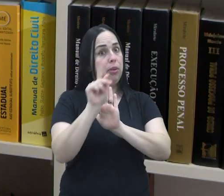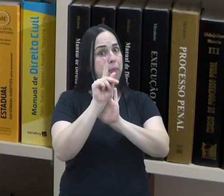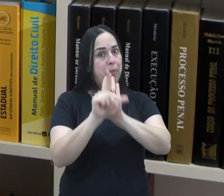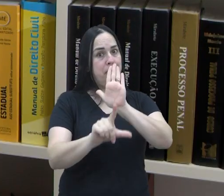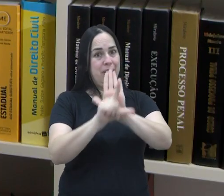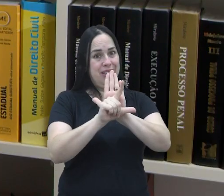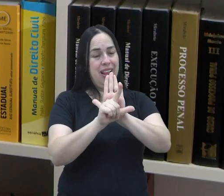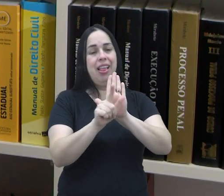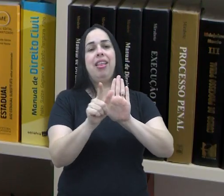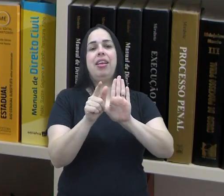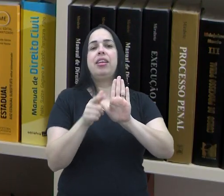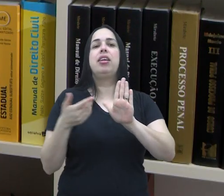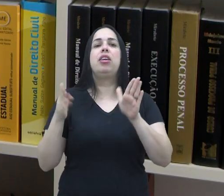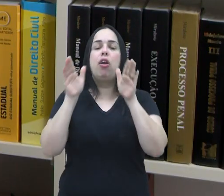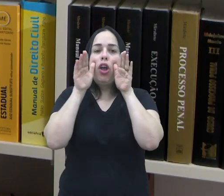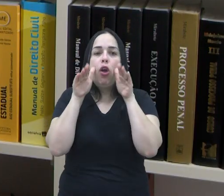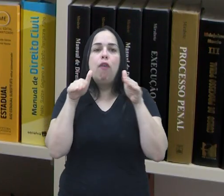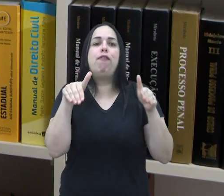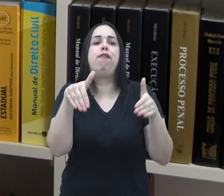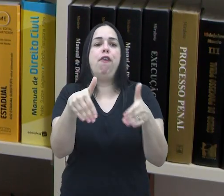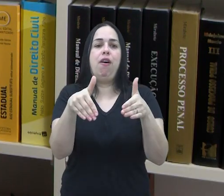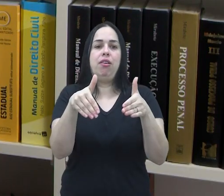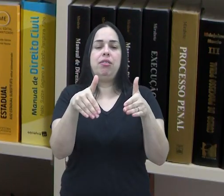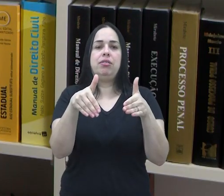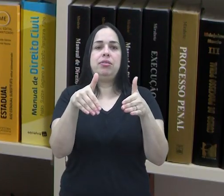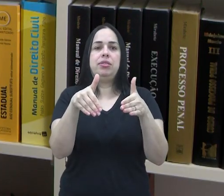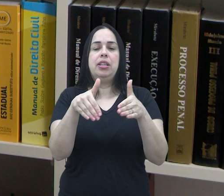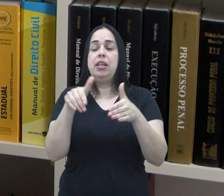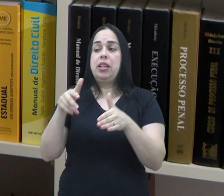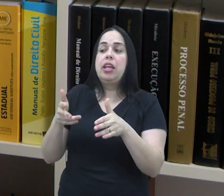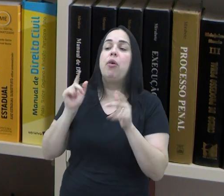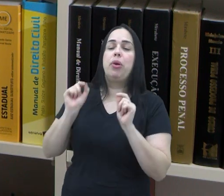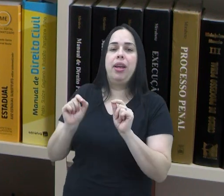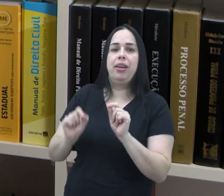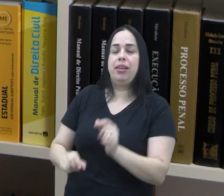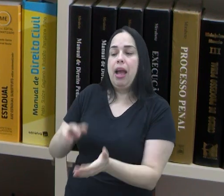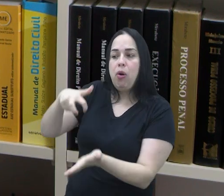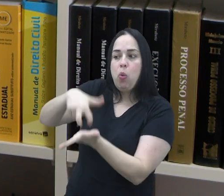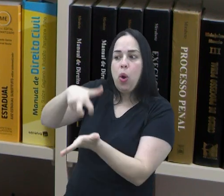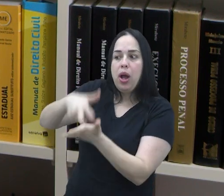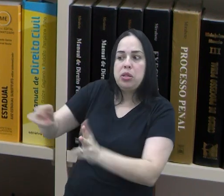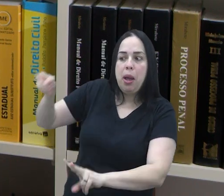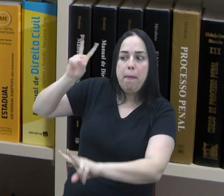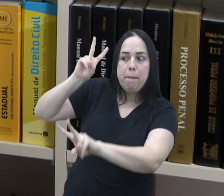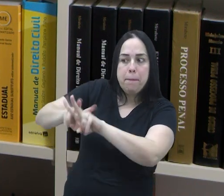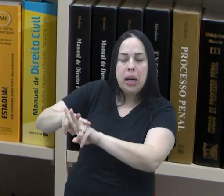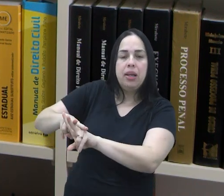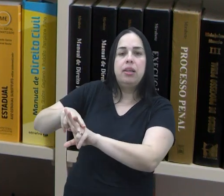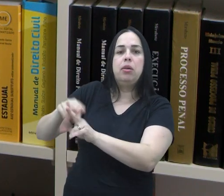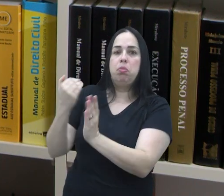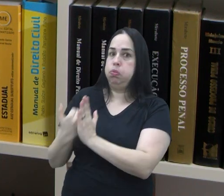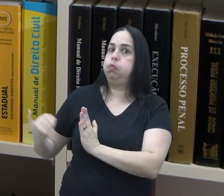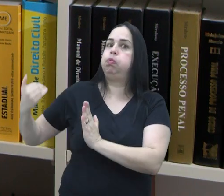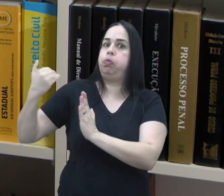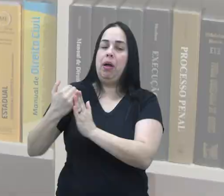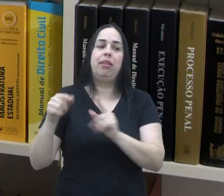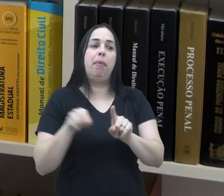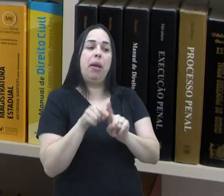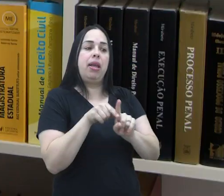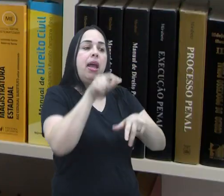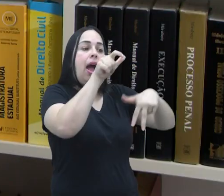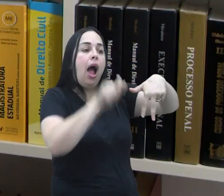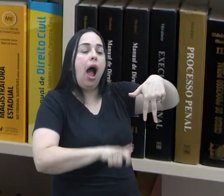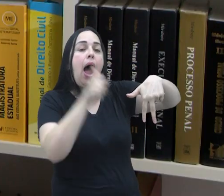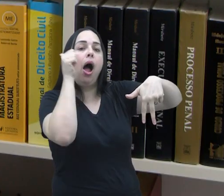proposta legislativa que visa tanto aumentar essas penas, como também a proteção a essa mulher.